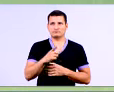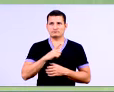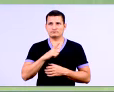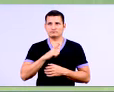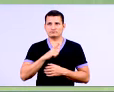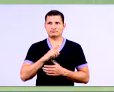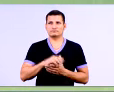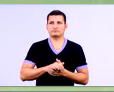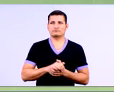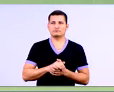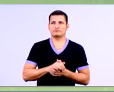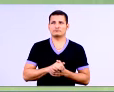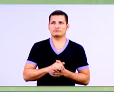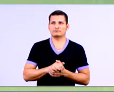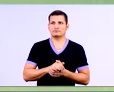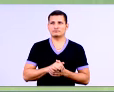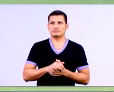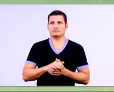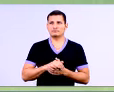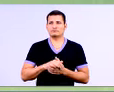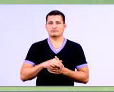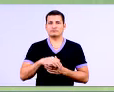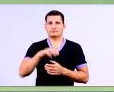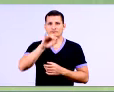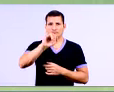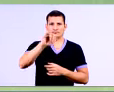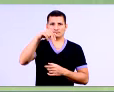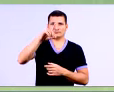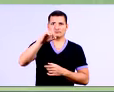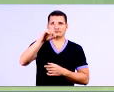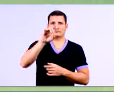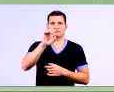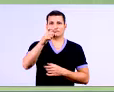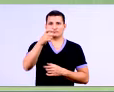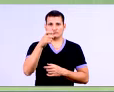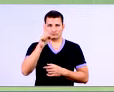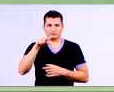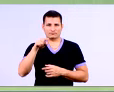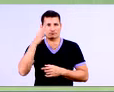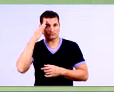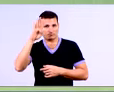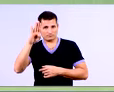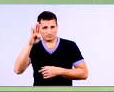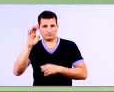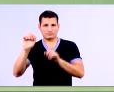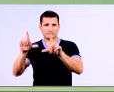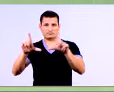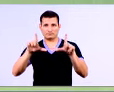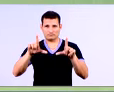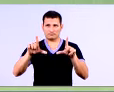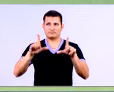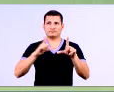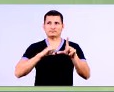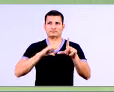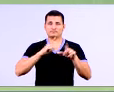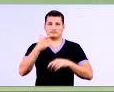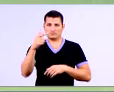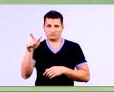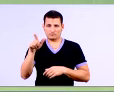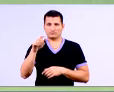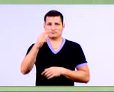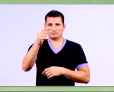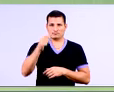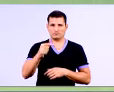que leva à página Index, que é a página principal. Nós temos um outro link que